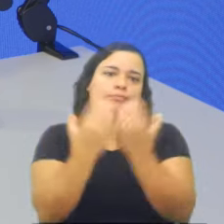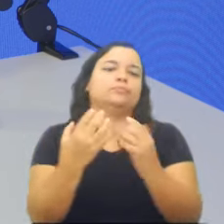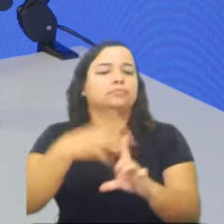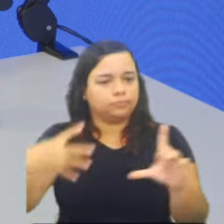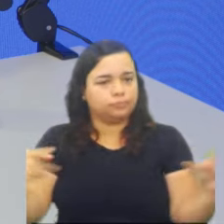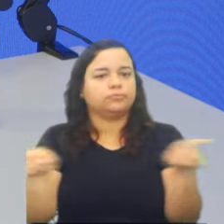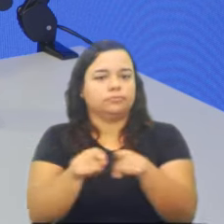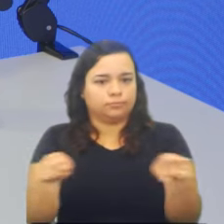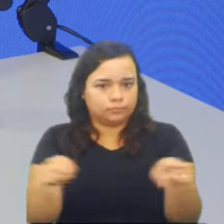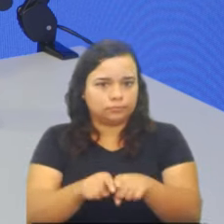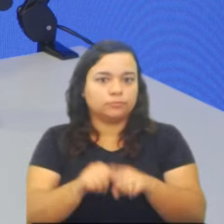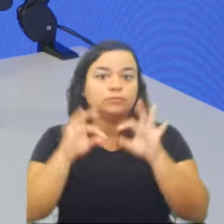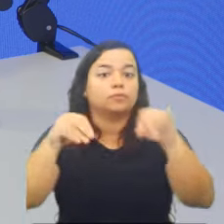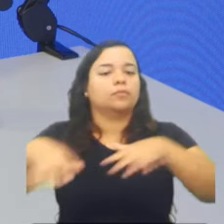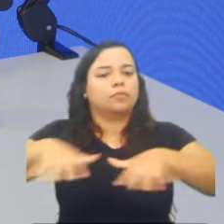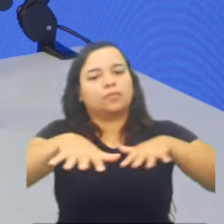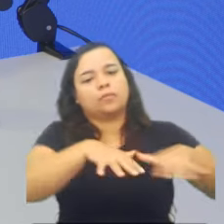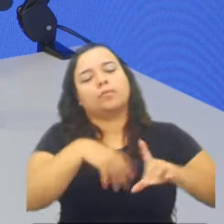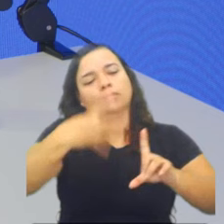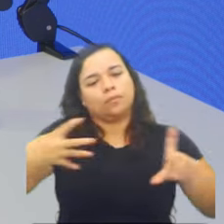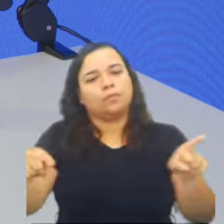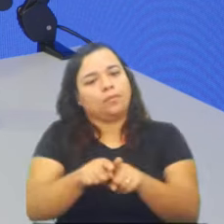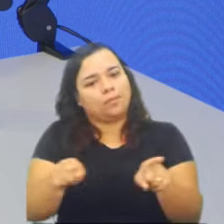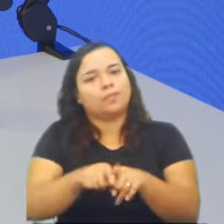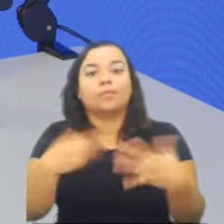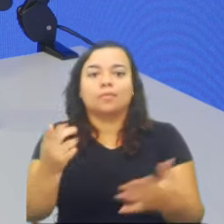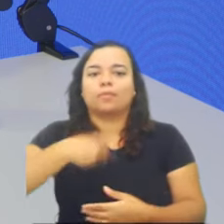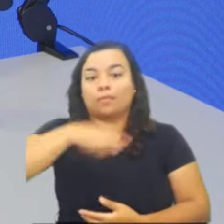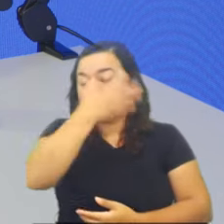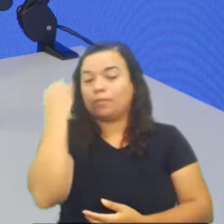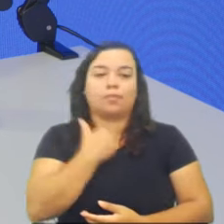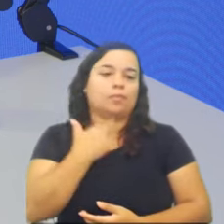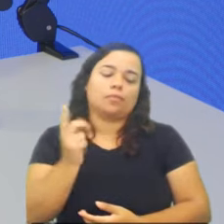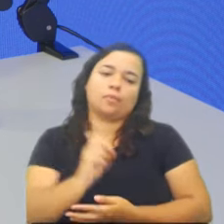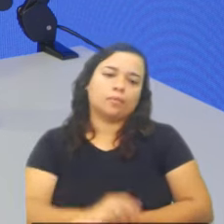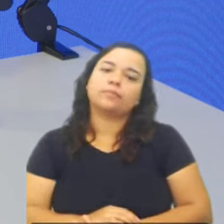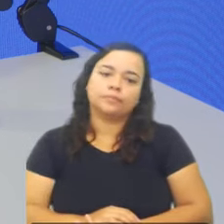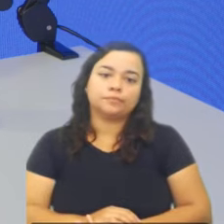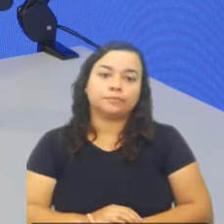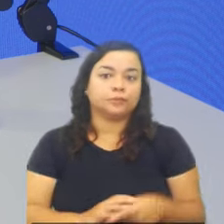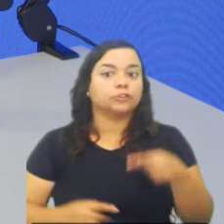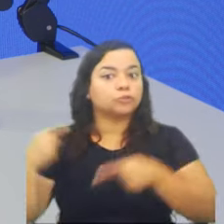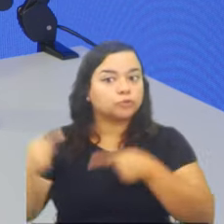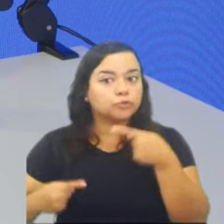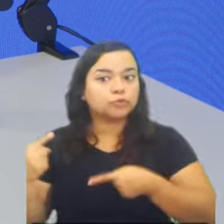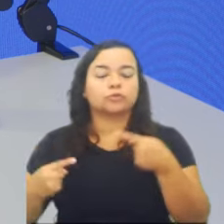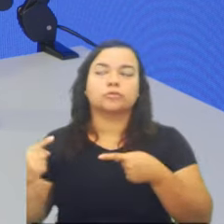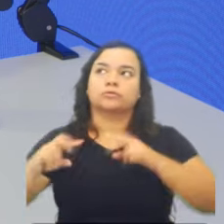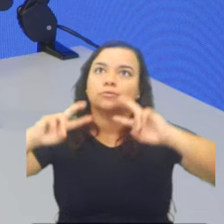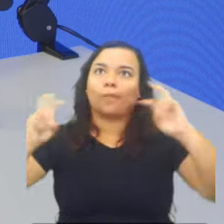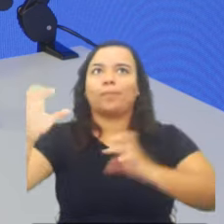as comunidades Uhum é para todos os movimentos então a gente não pode esquecer disso também tá eh de